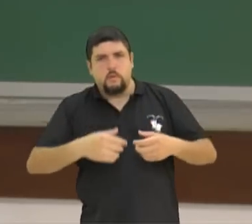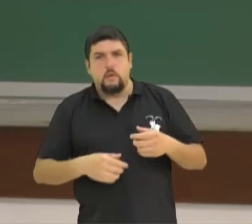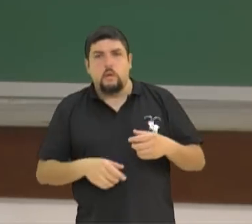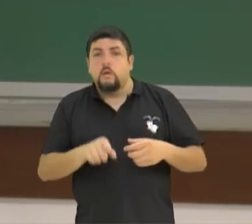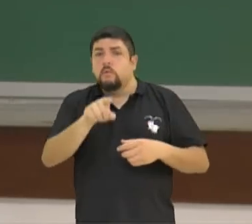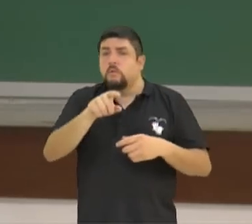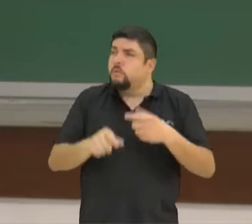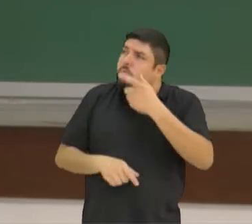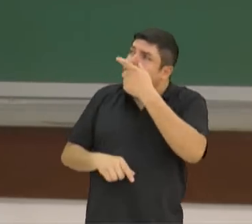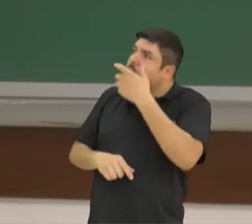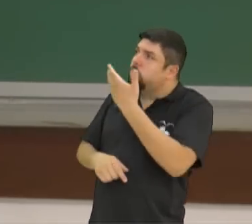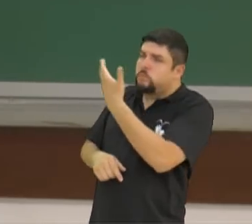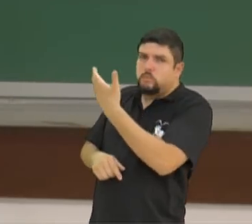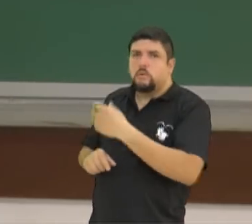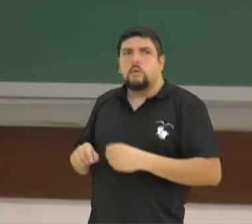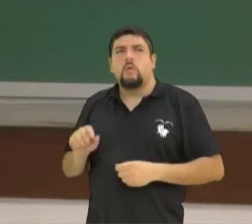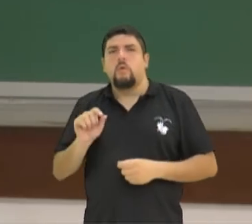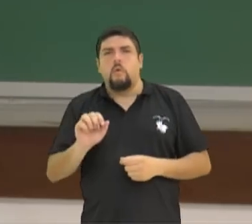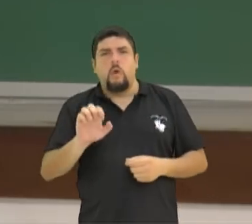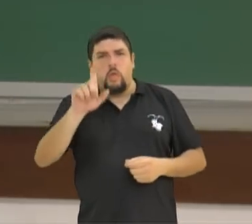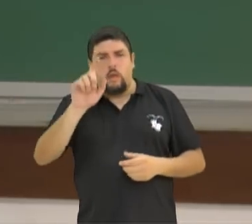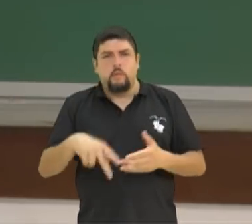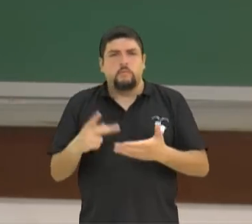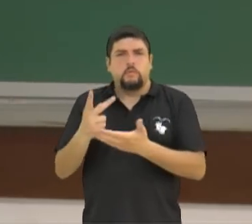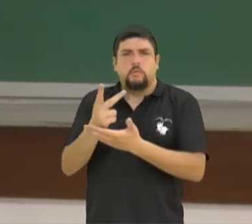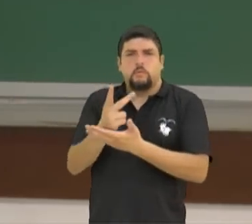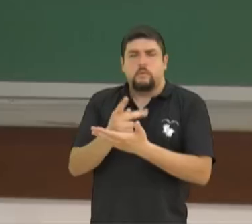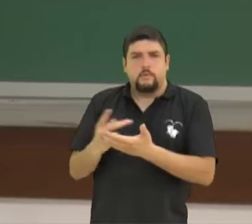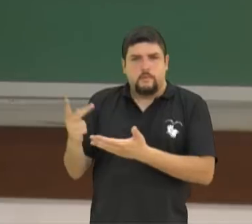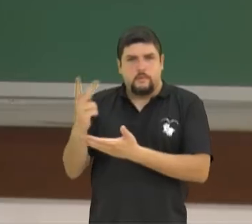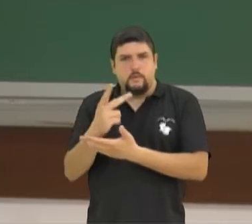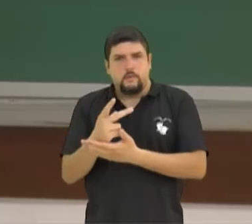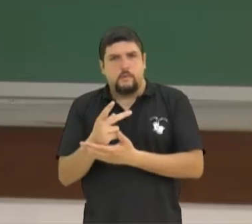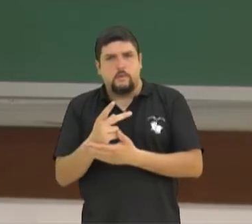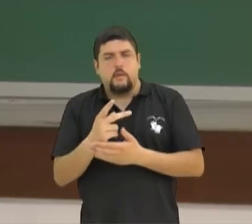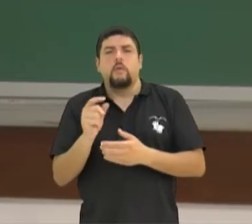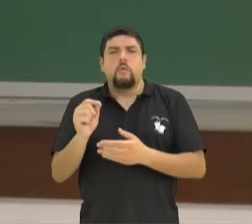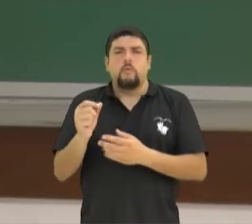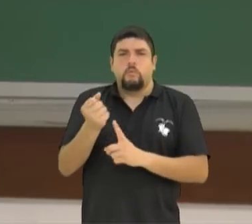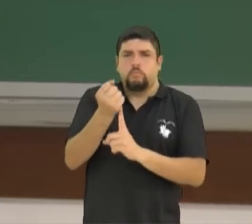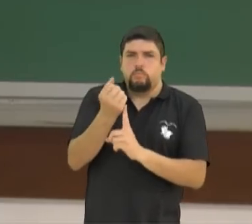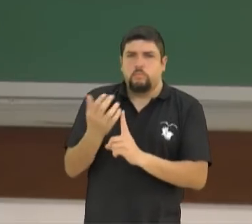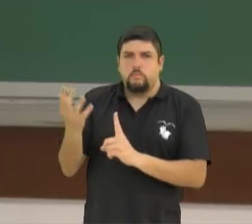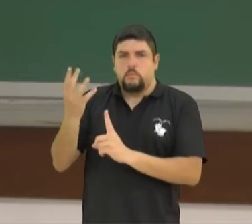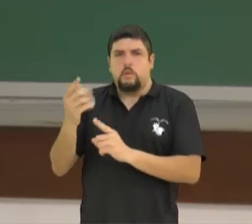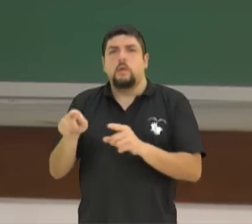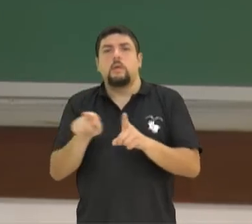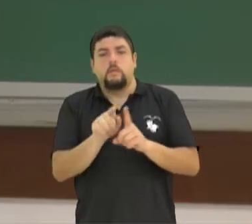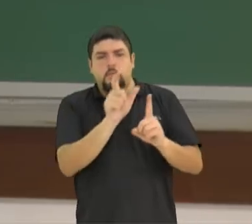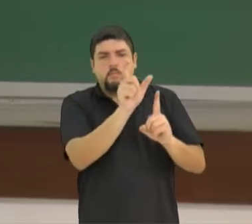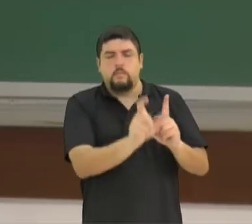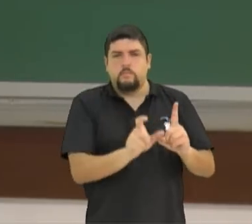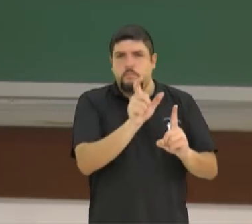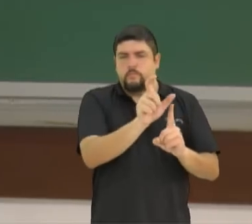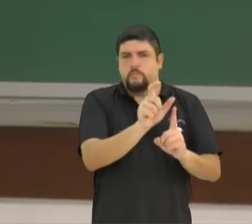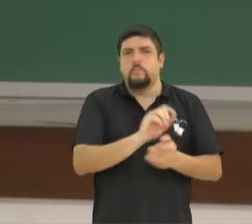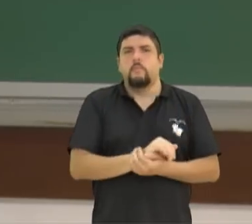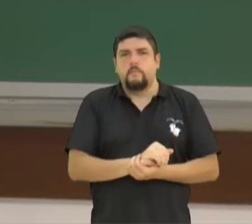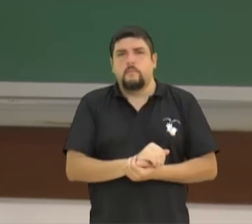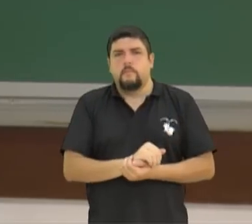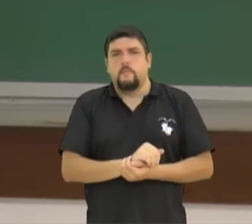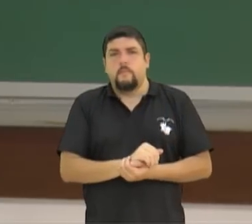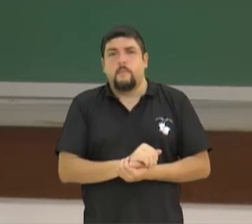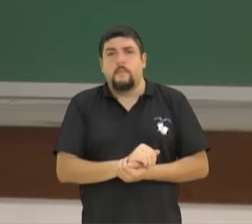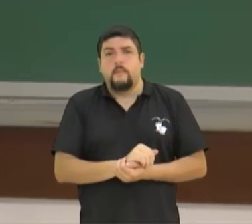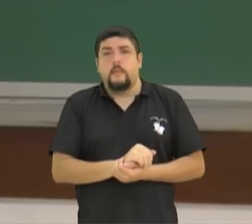constituem o discurso não verbal e o discurso verbal presente nessa tirinha. Diz lá, João pediu a mão